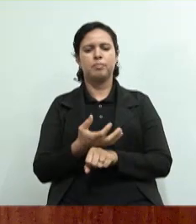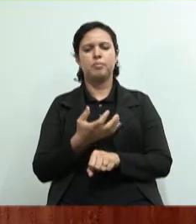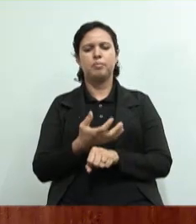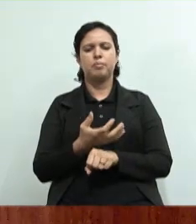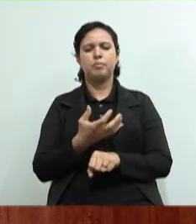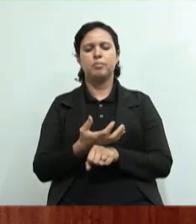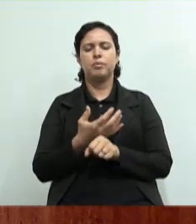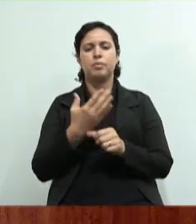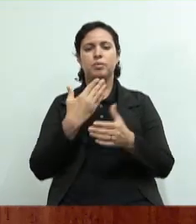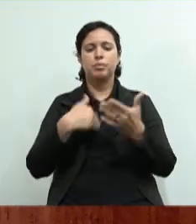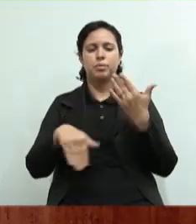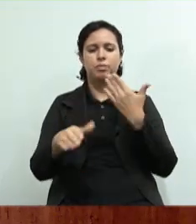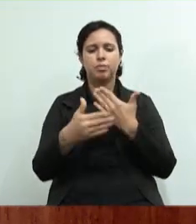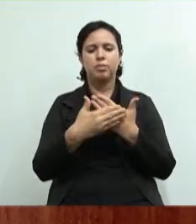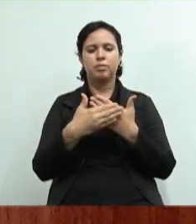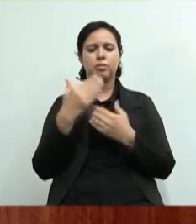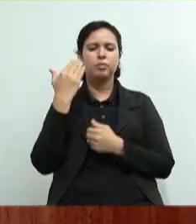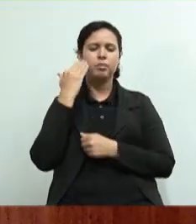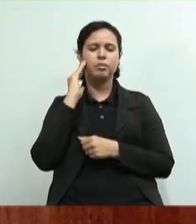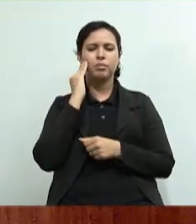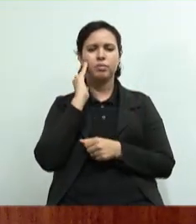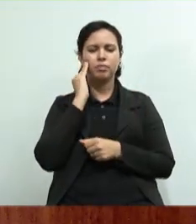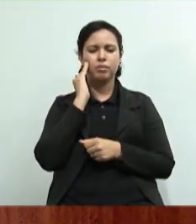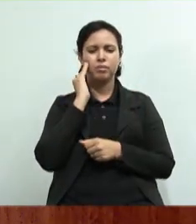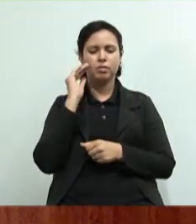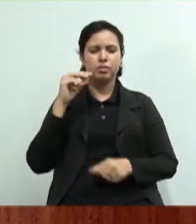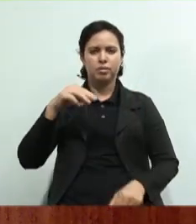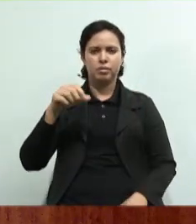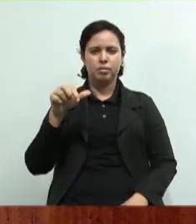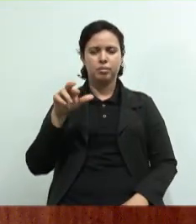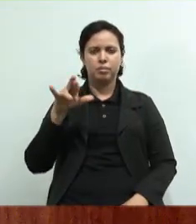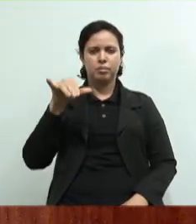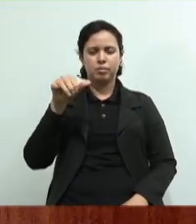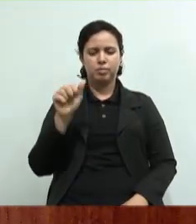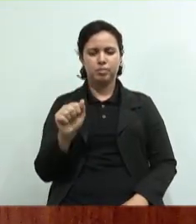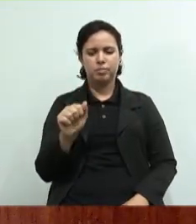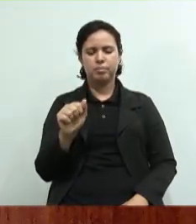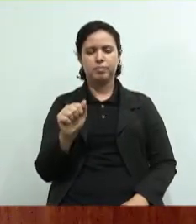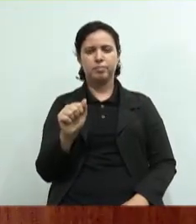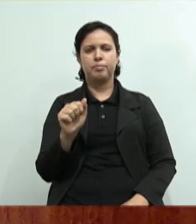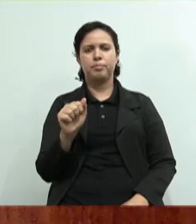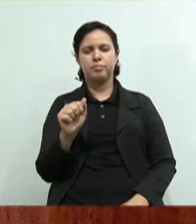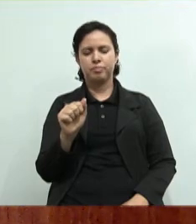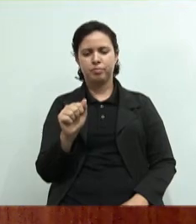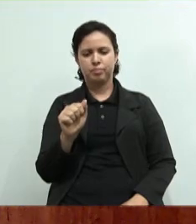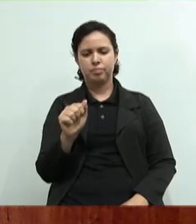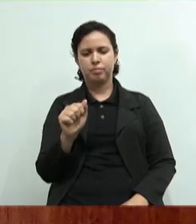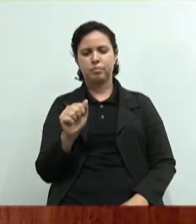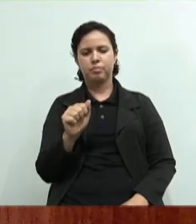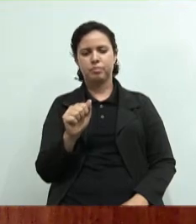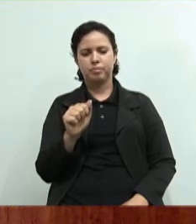Uhum. Então todos conseguiram entender, né? Uhum. Tem a Maria também, do Jaime Peixoto.